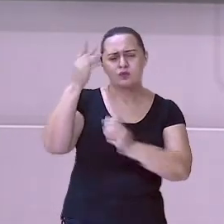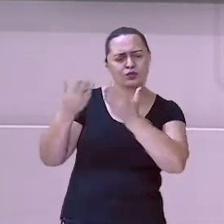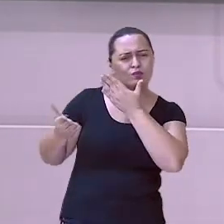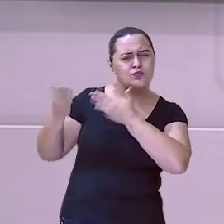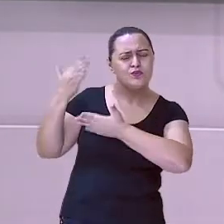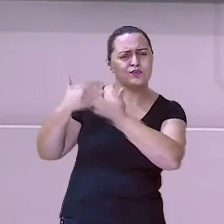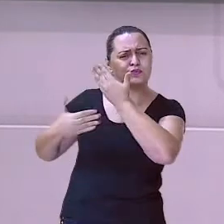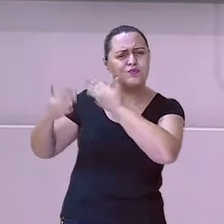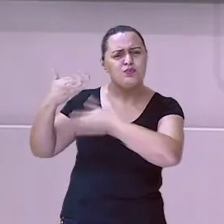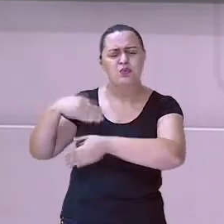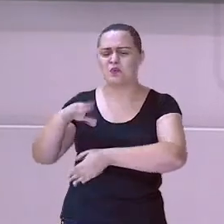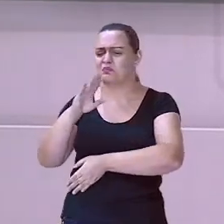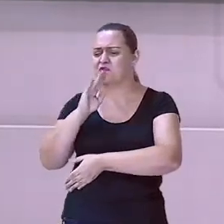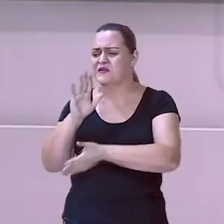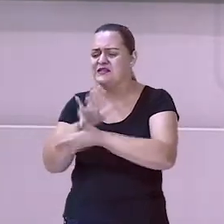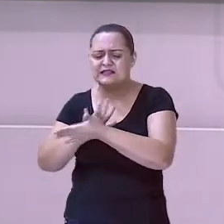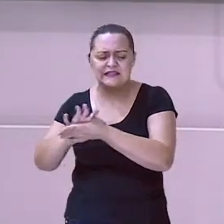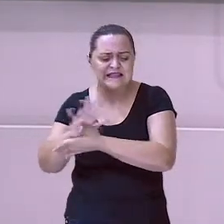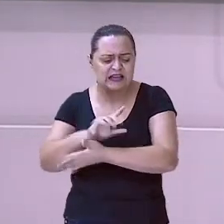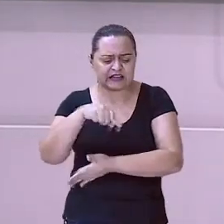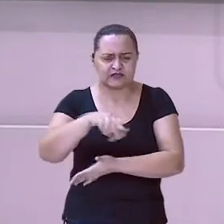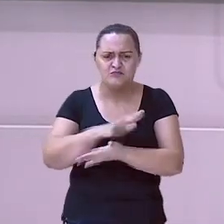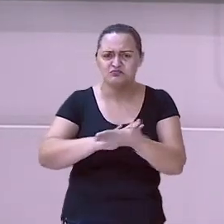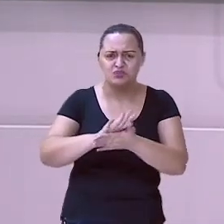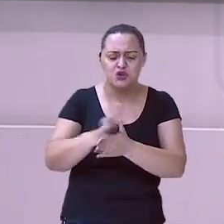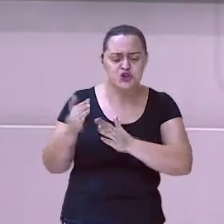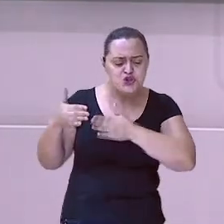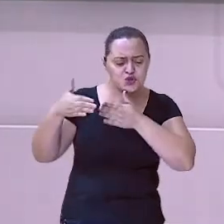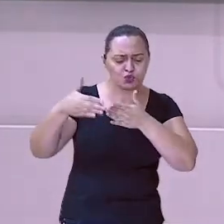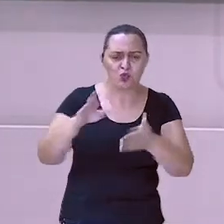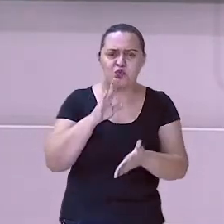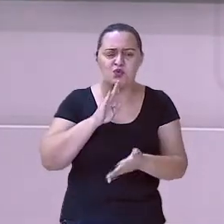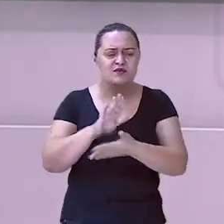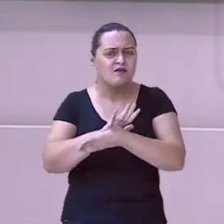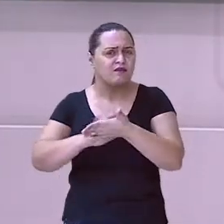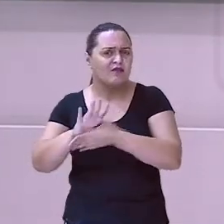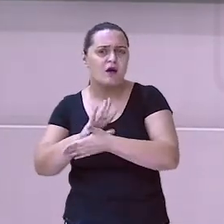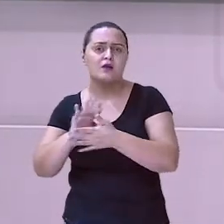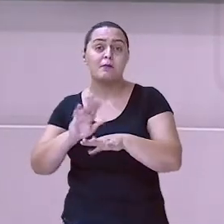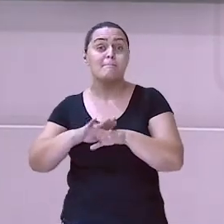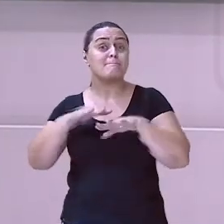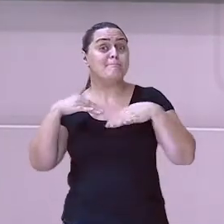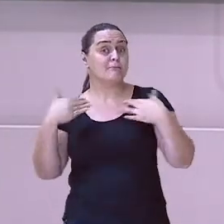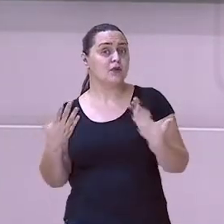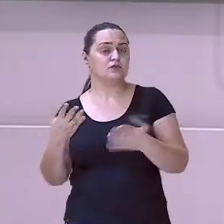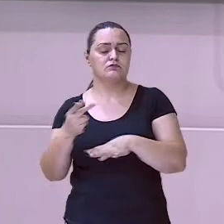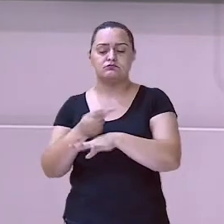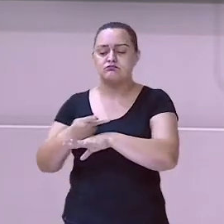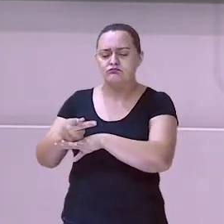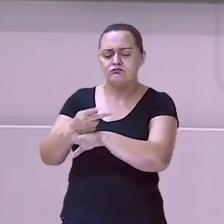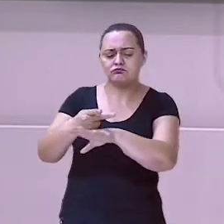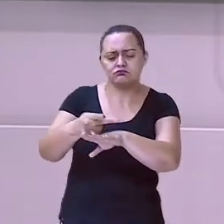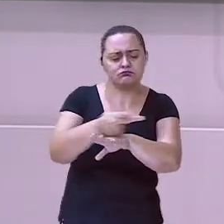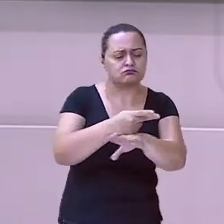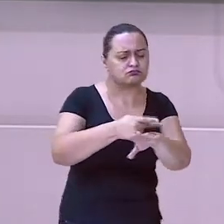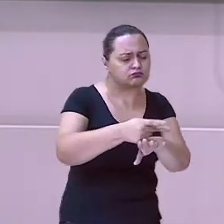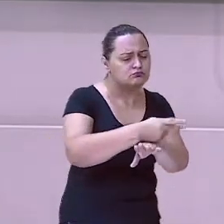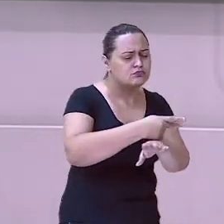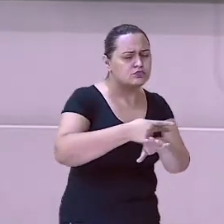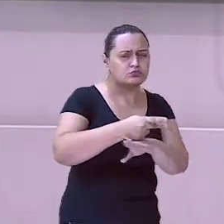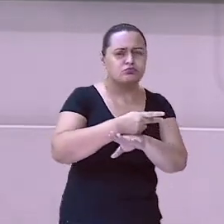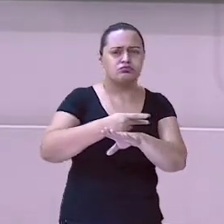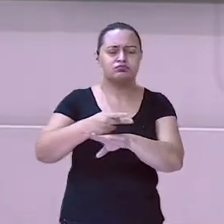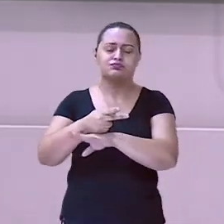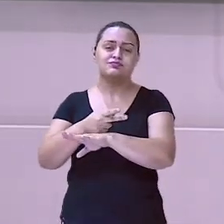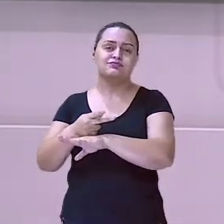Eles não conheciam essas terras. Então, a busca de recursos, na outra aula nós falamos que o Brasil